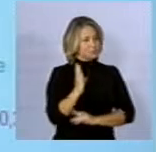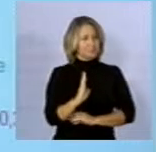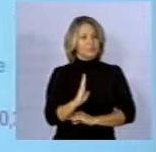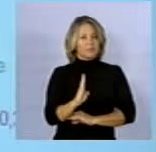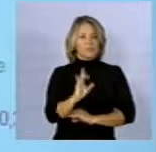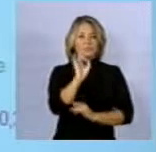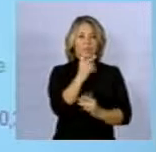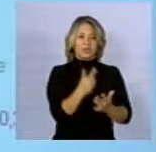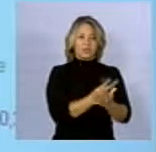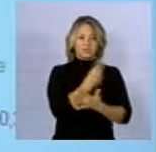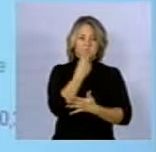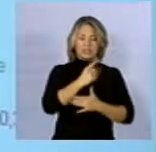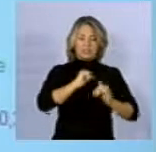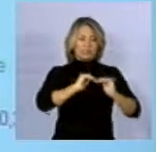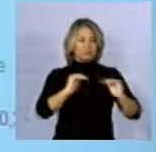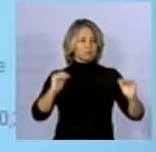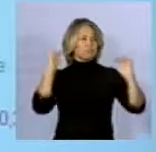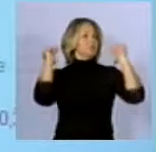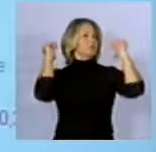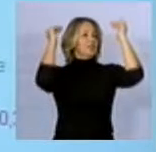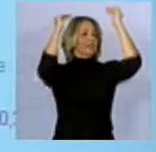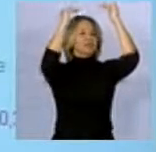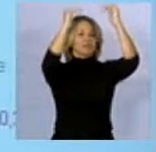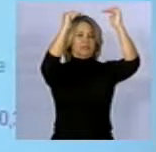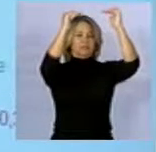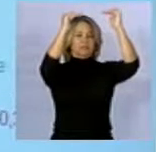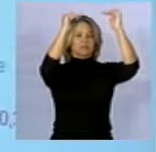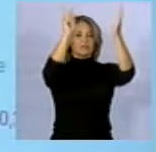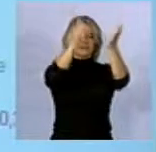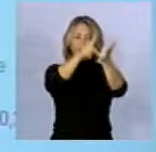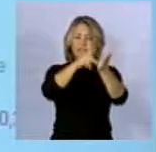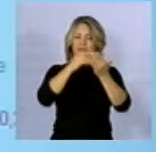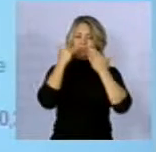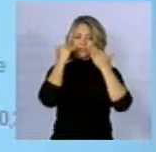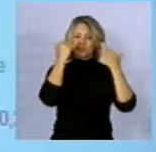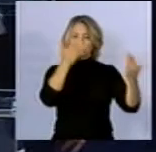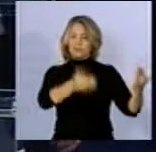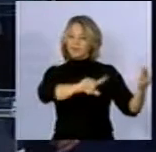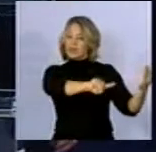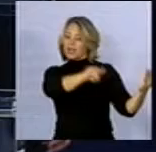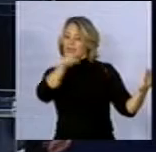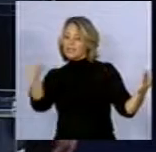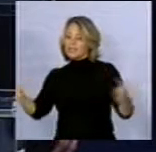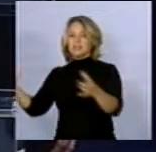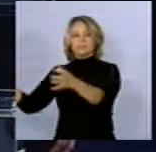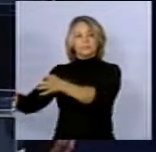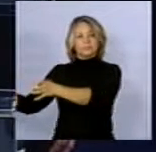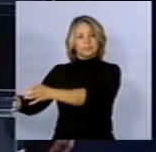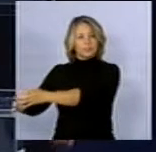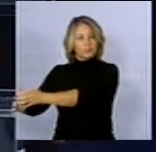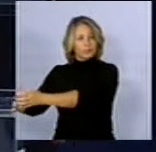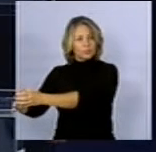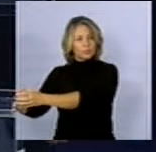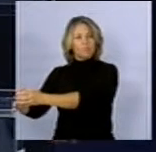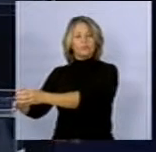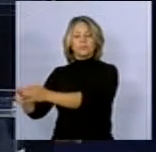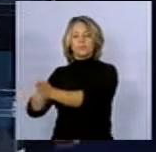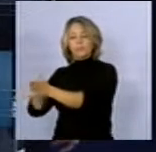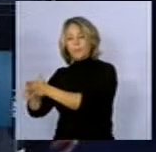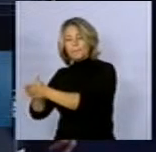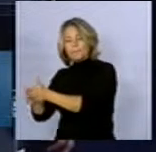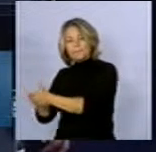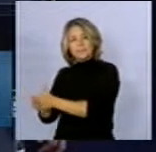no nível muito alto de exposição. Do outro lado, nós temos uma